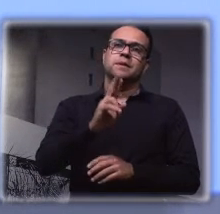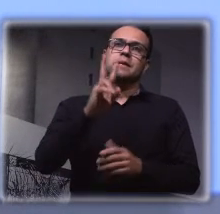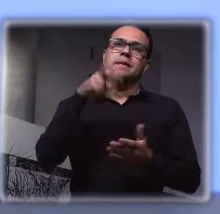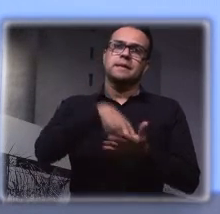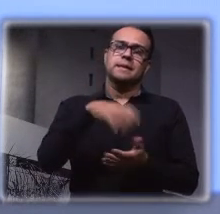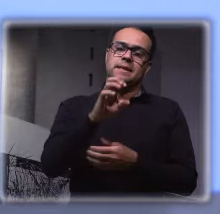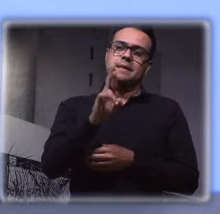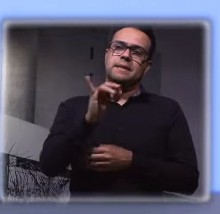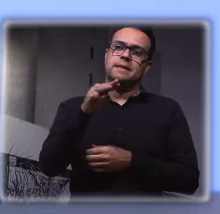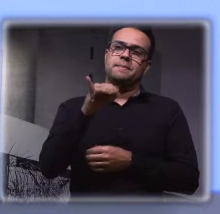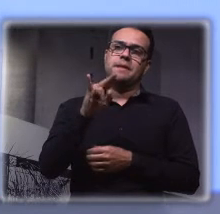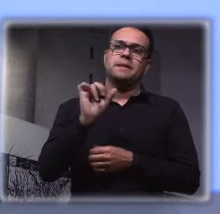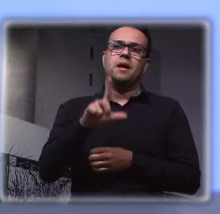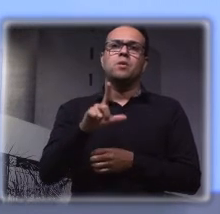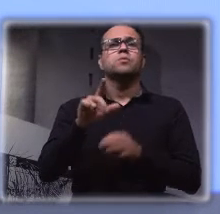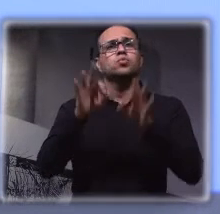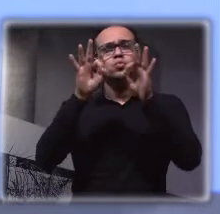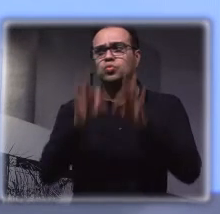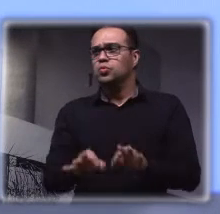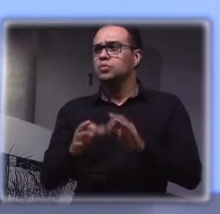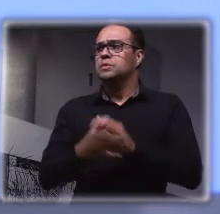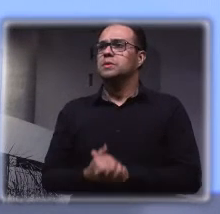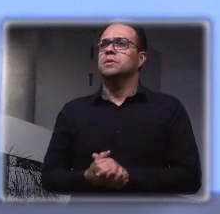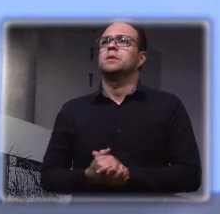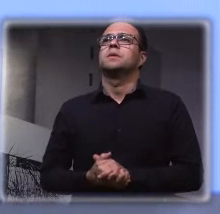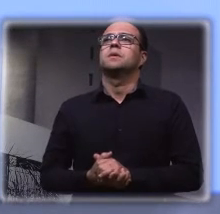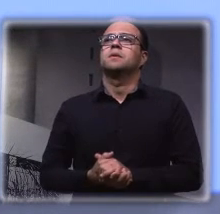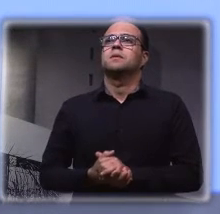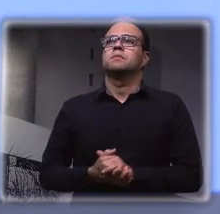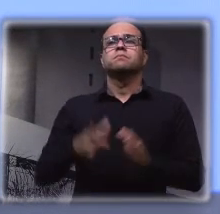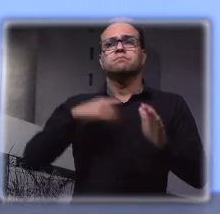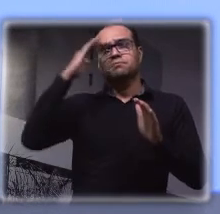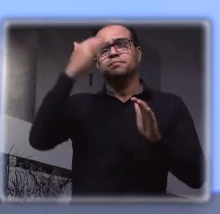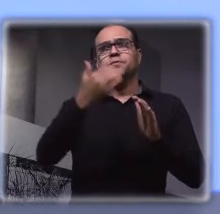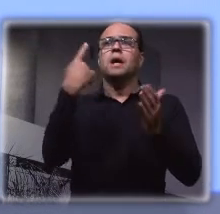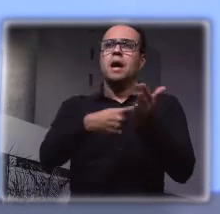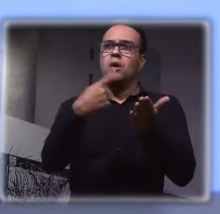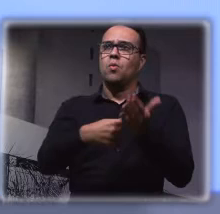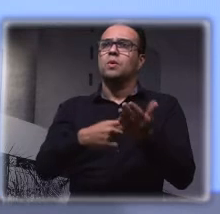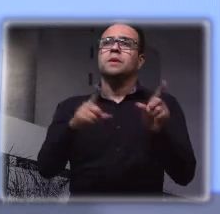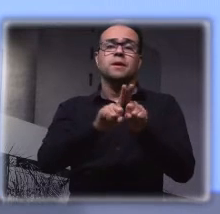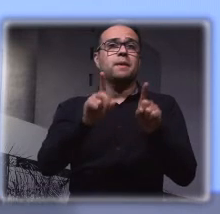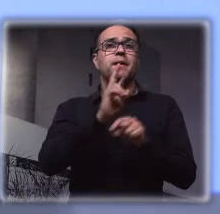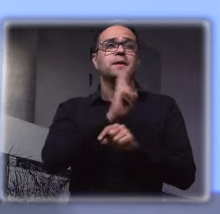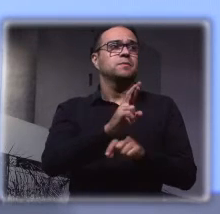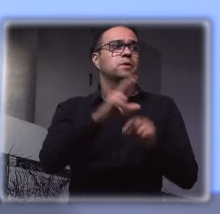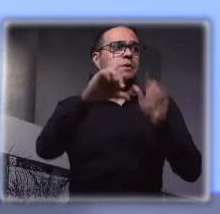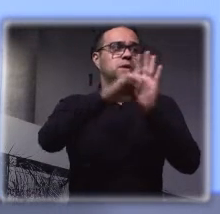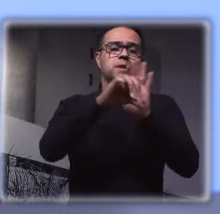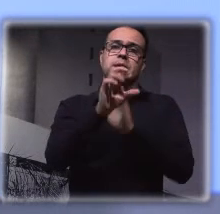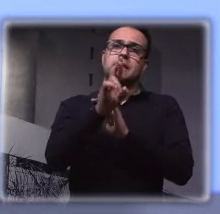sentença criminal justa, que leva em conta esse acordo e uma resposta ao crime que